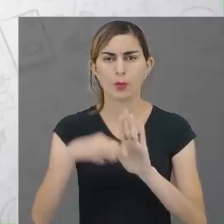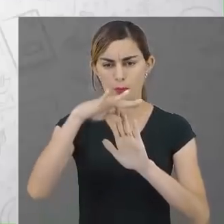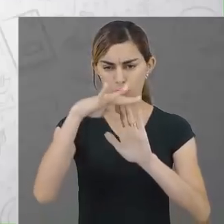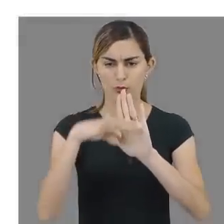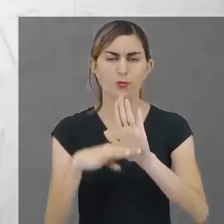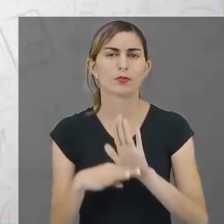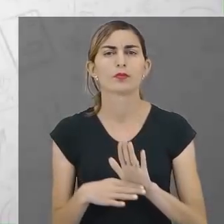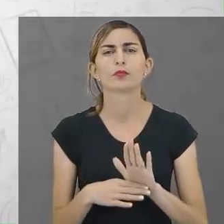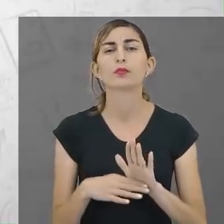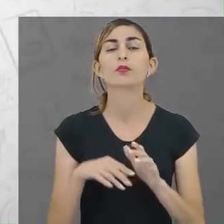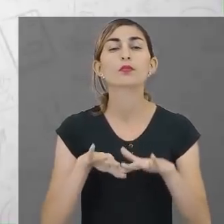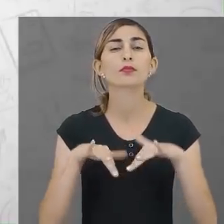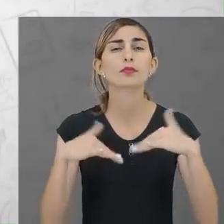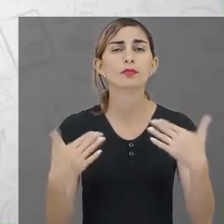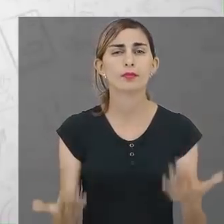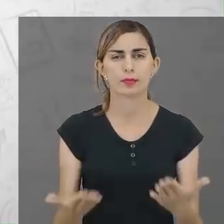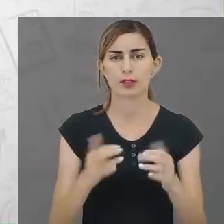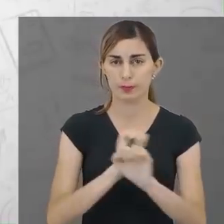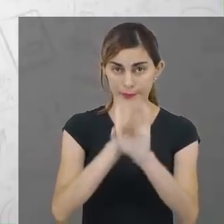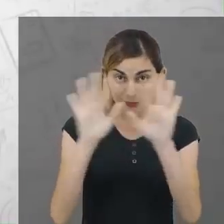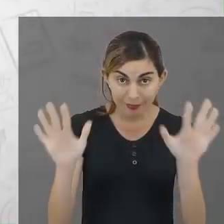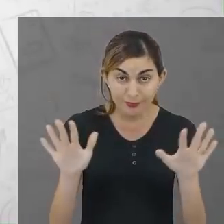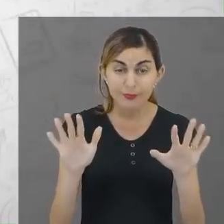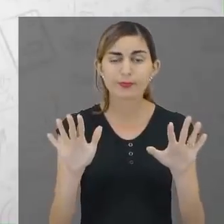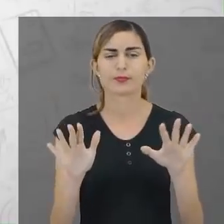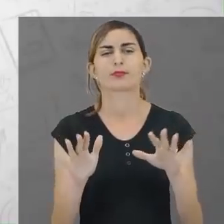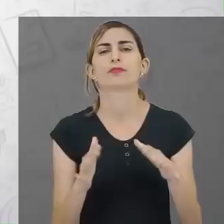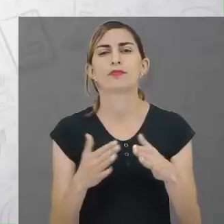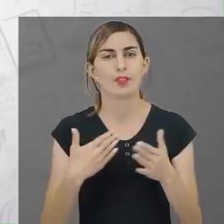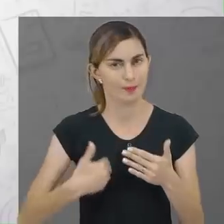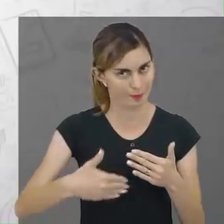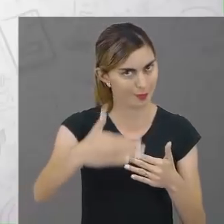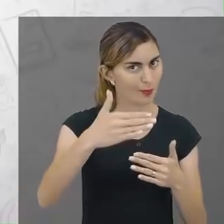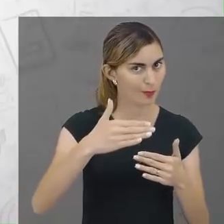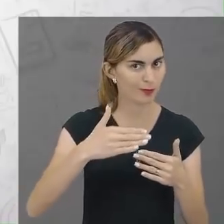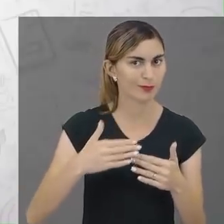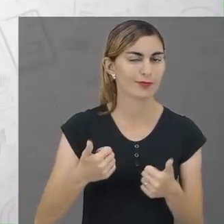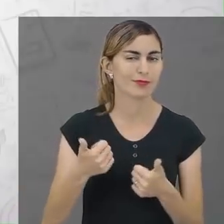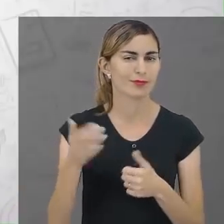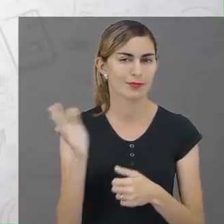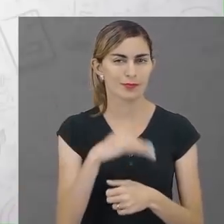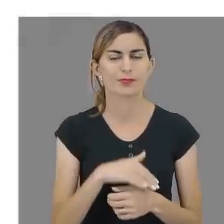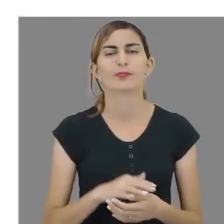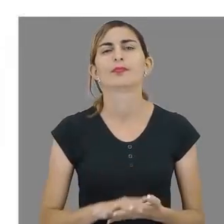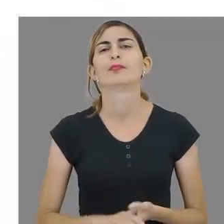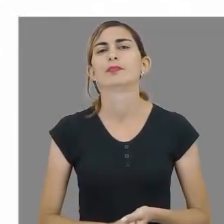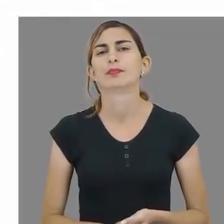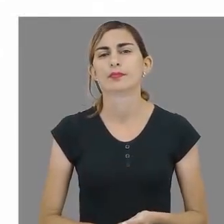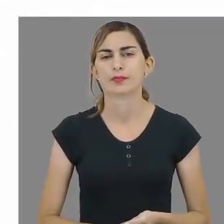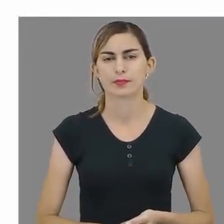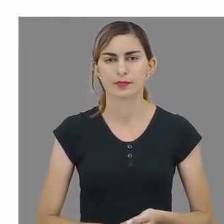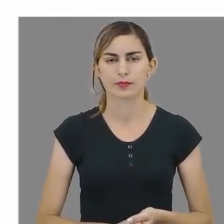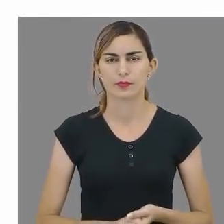programação. Então, esclarecido isso, vamos para a parte prática? Vamos lá?